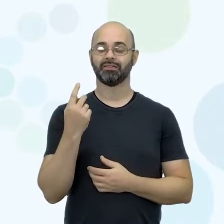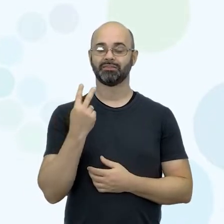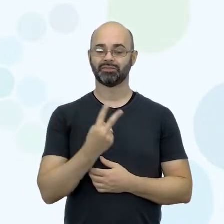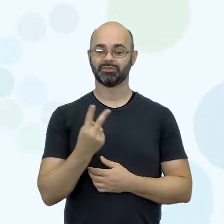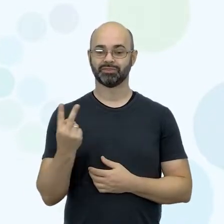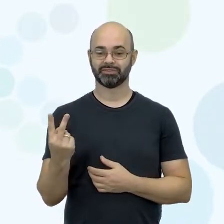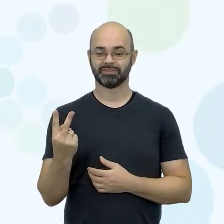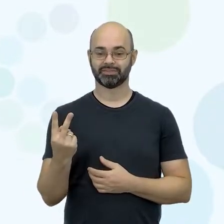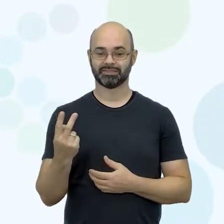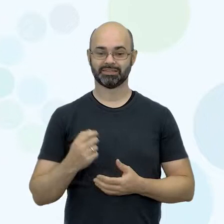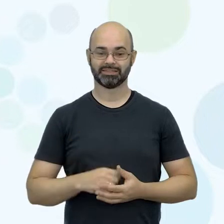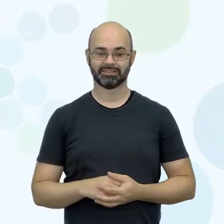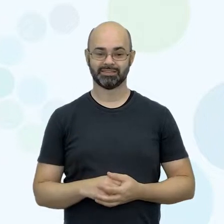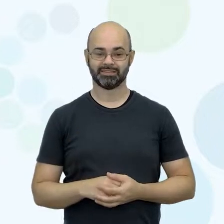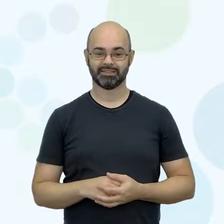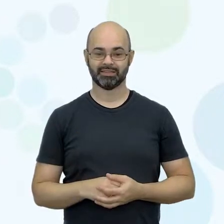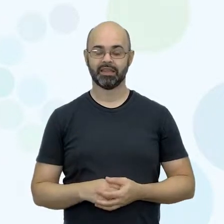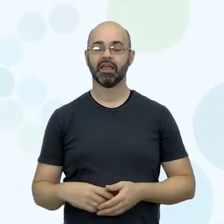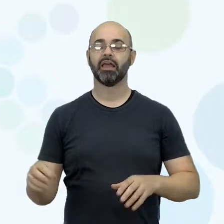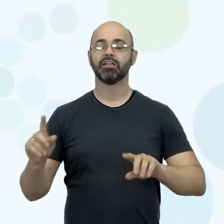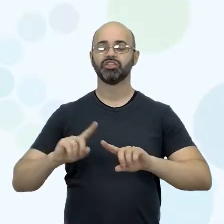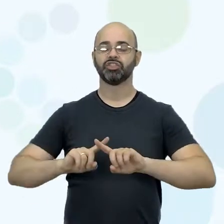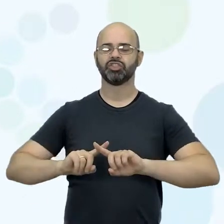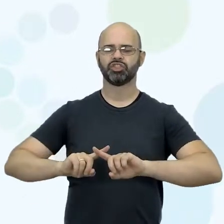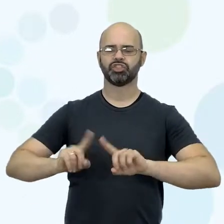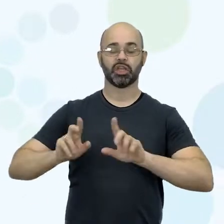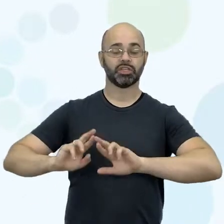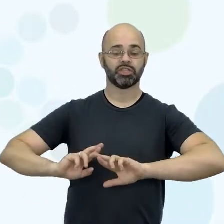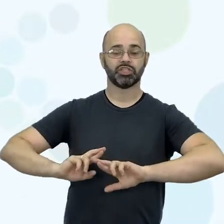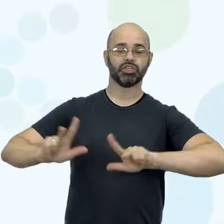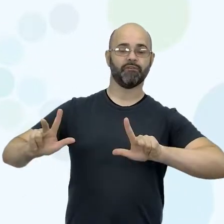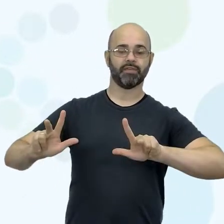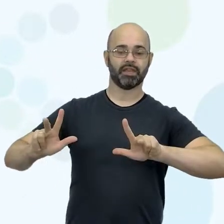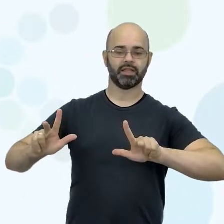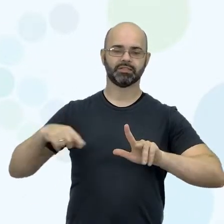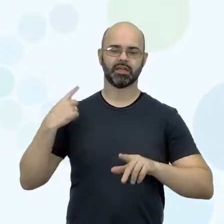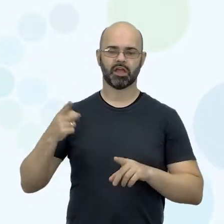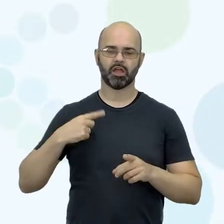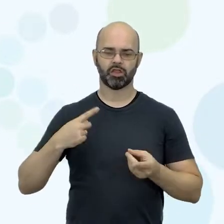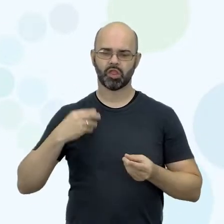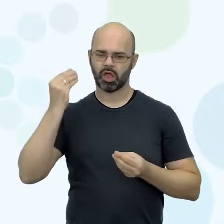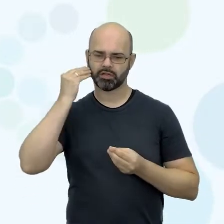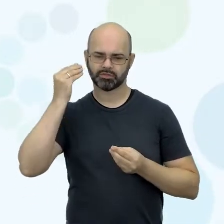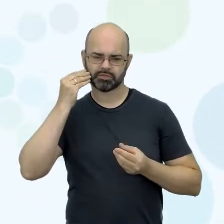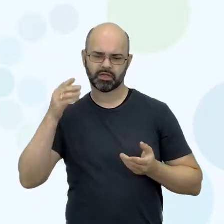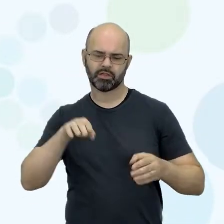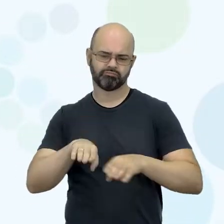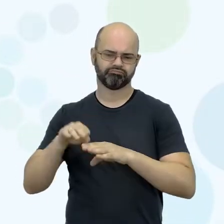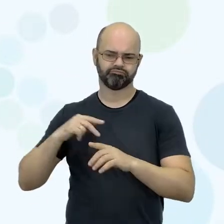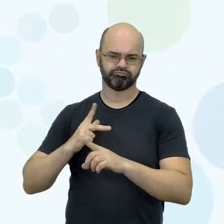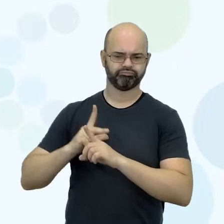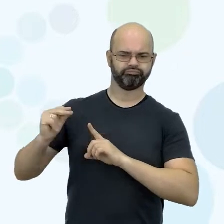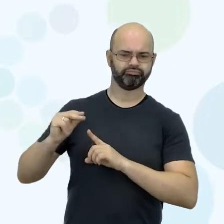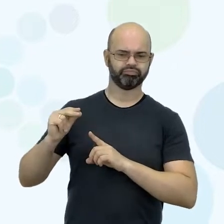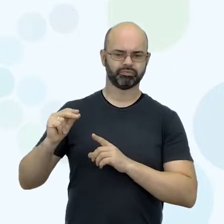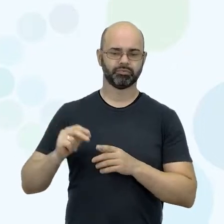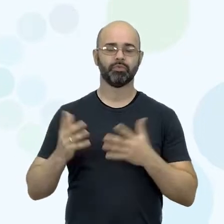as diferenças, e hoje a gente vai falar de um tema extremamente